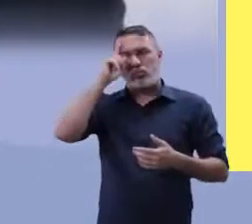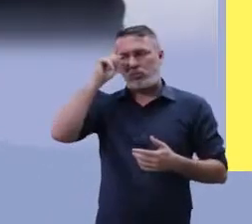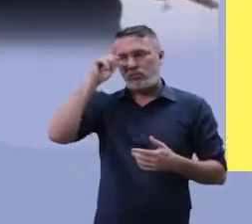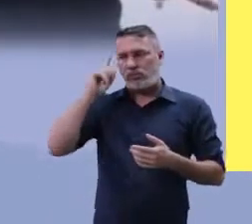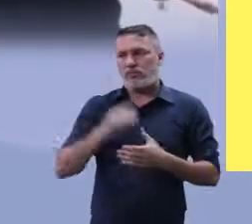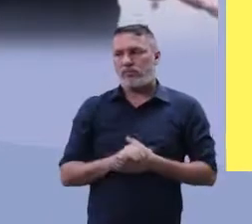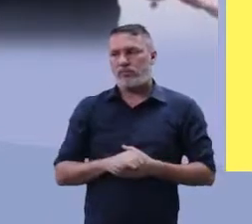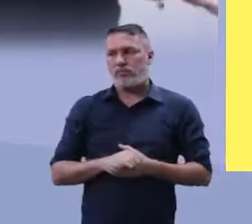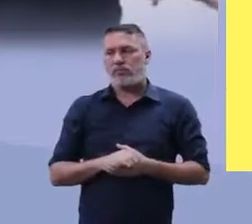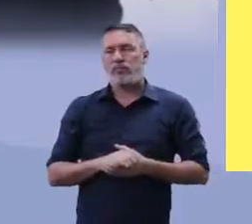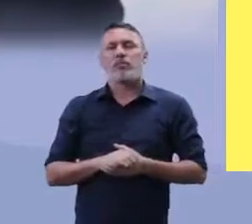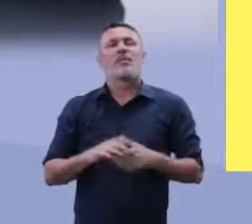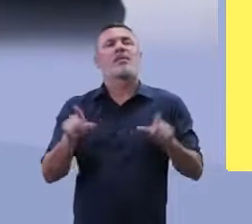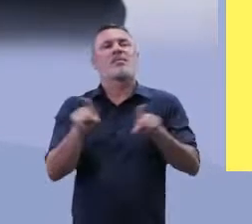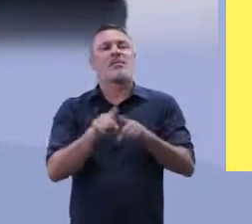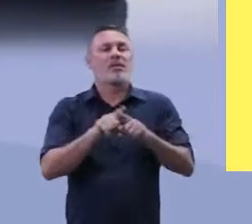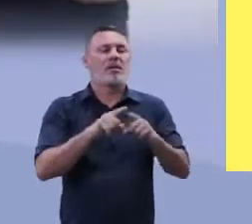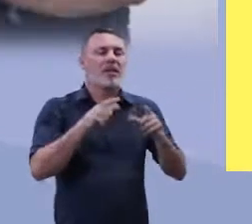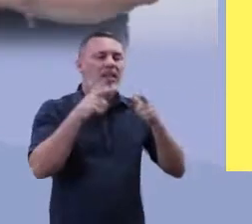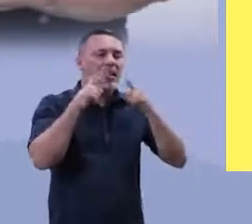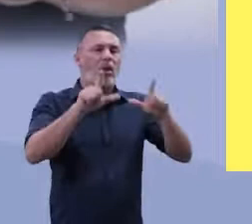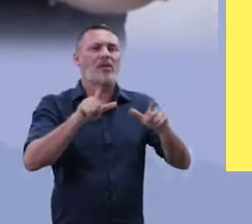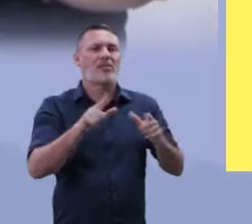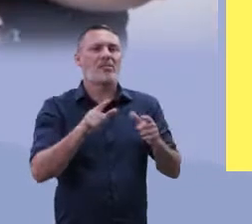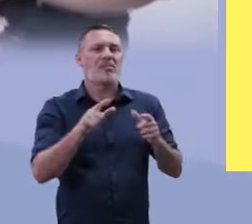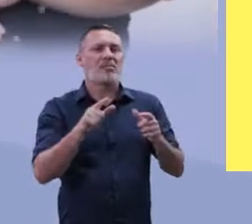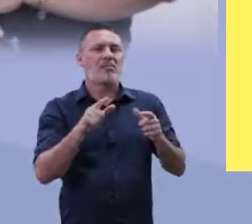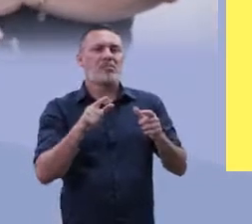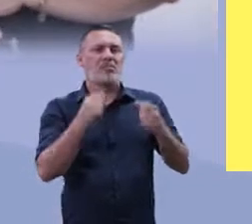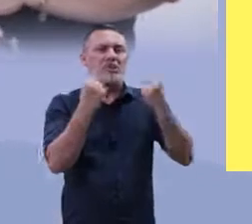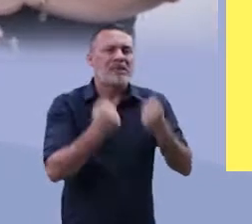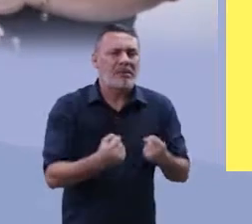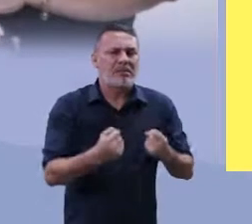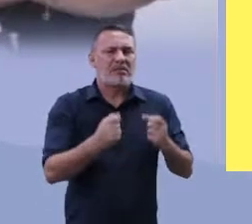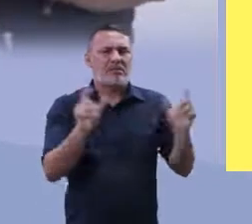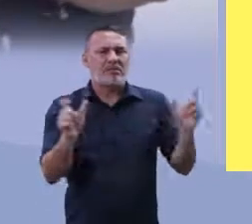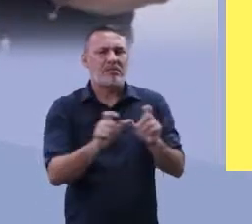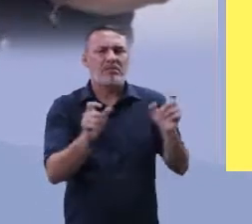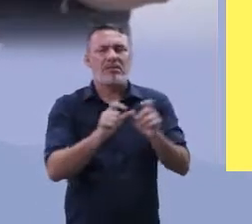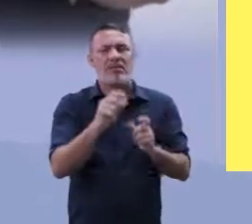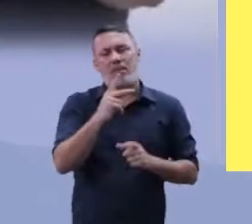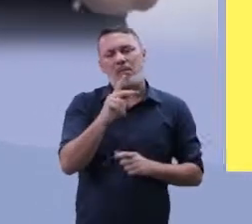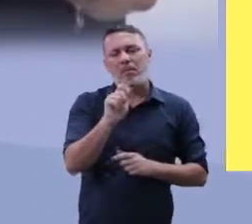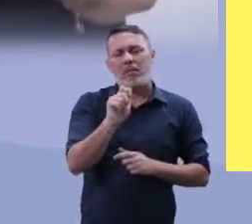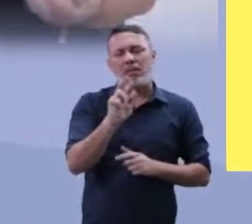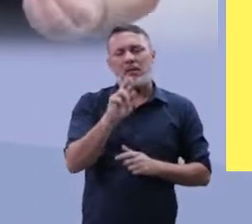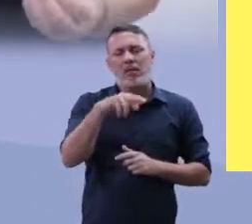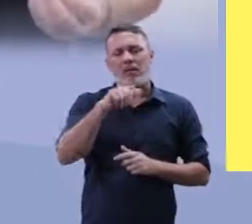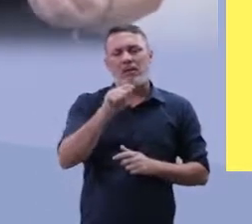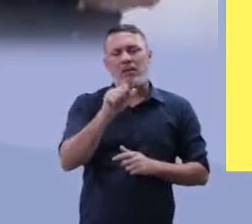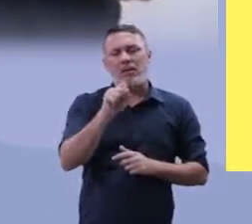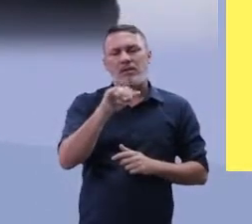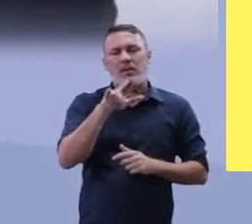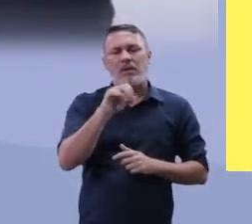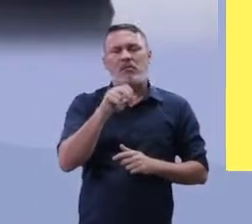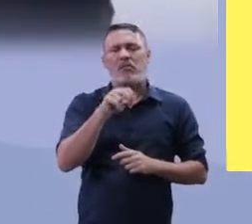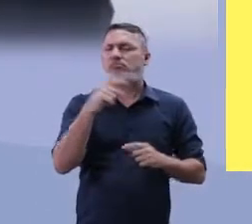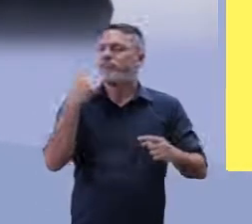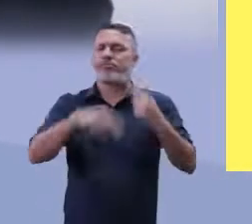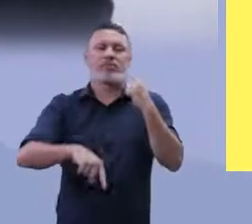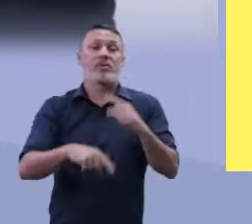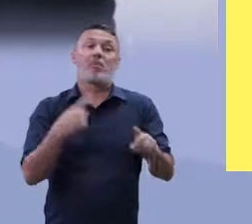eles se opunham à linguagem parnasiana, por exemplo. Por quê? Porque o parnasiano era